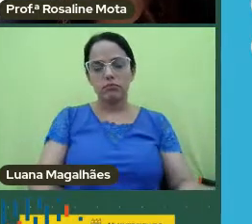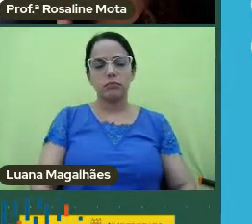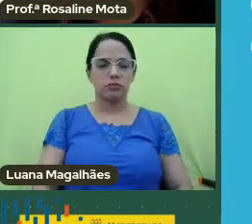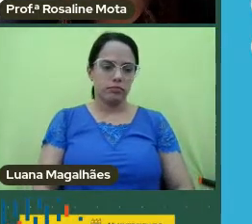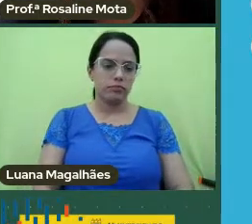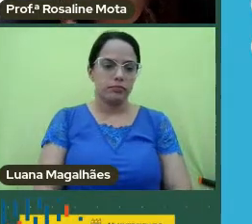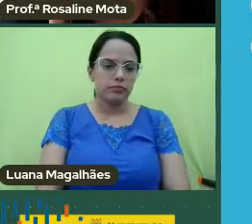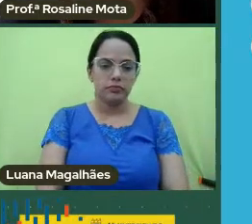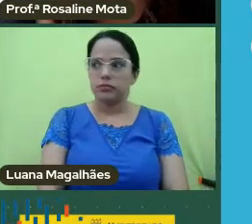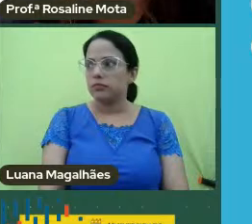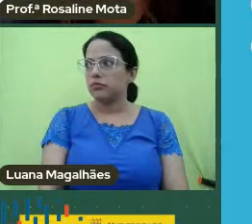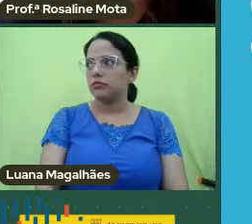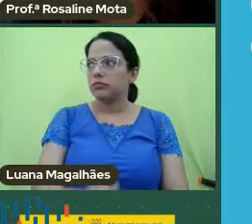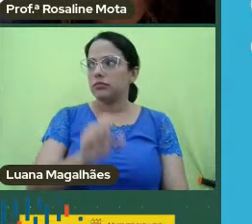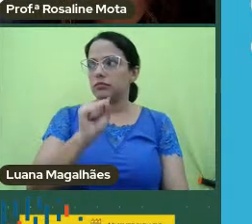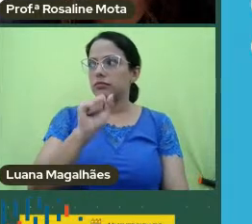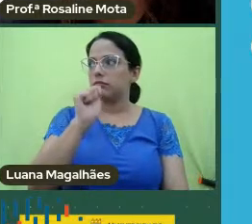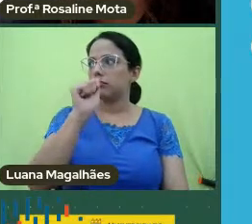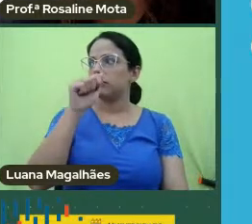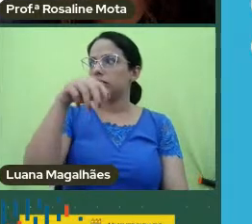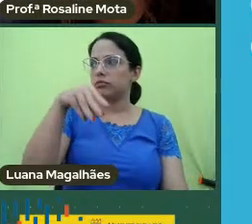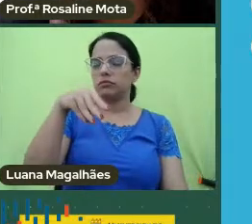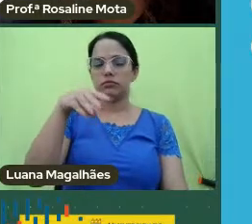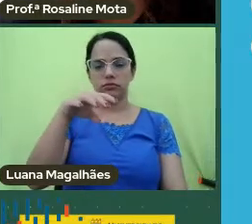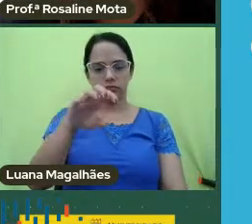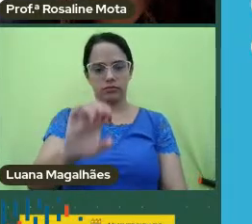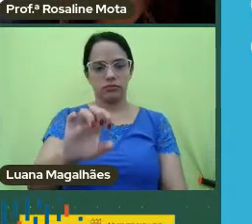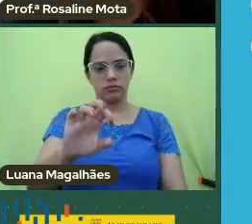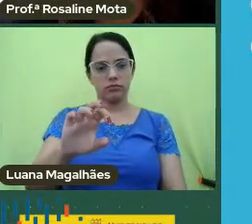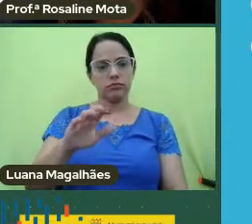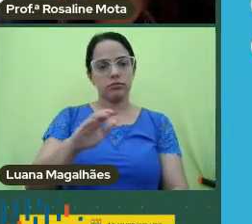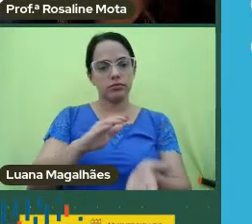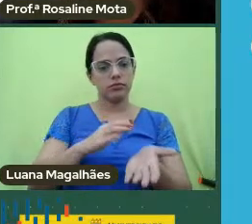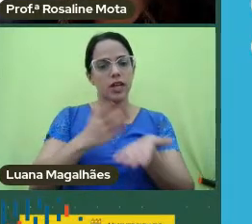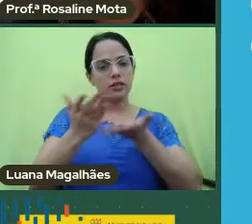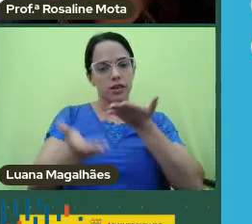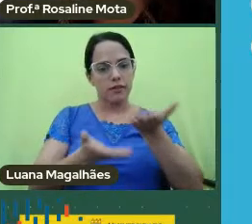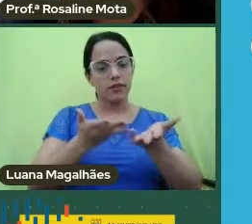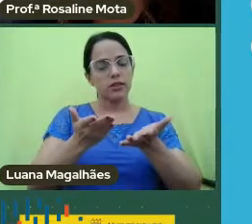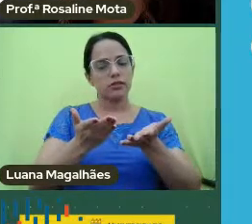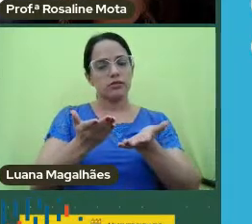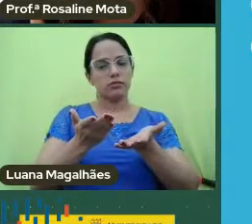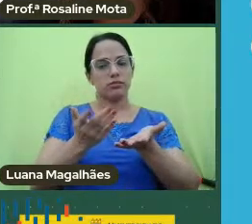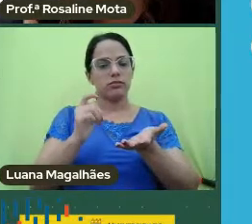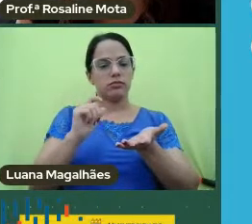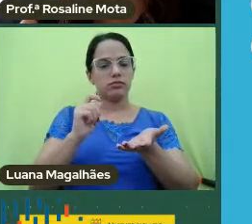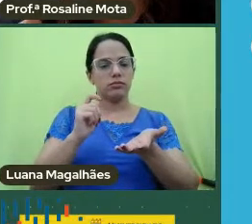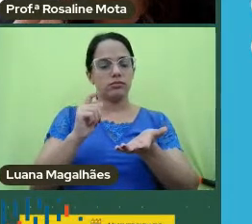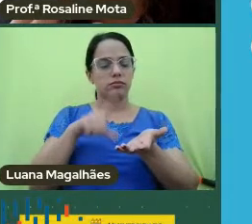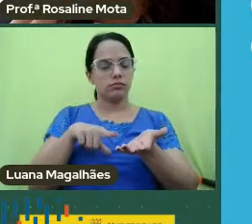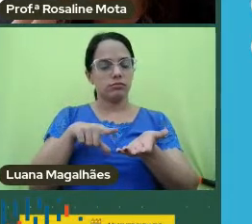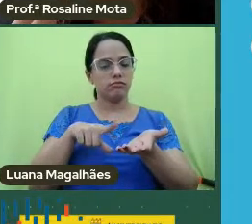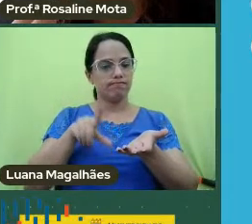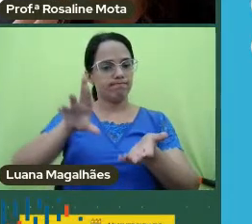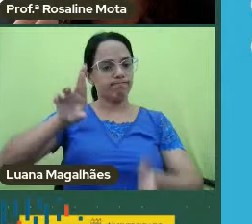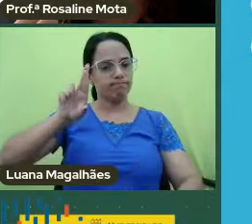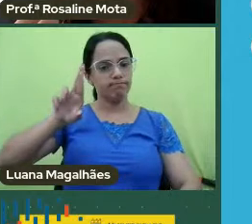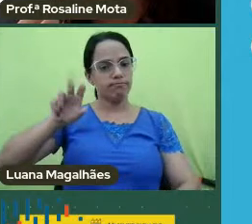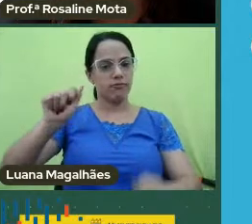o SAMI, o Serviço de Arquivo Médico e Estatística, tem essa incumbência